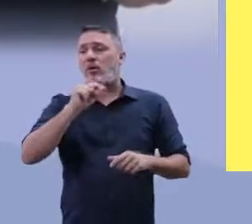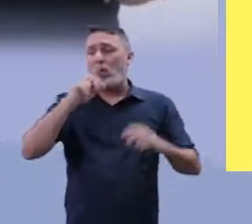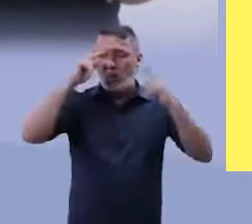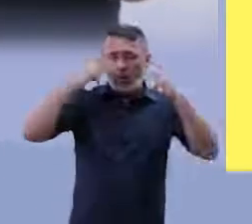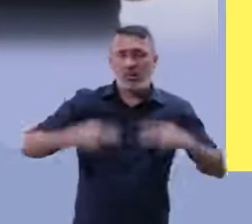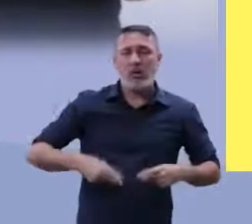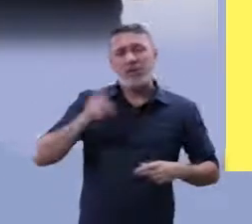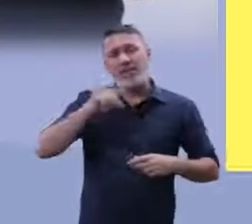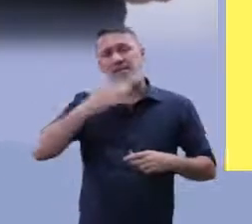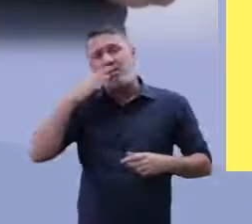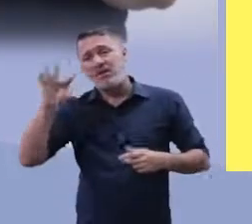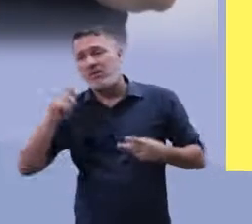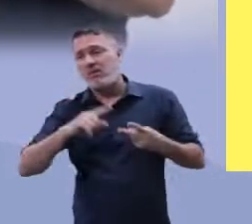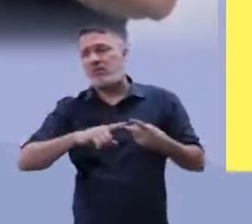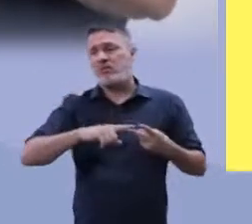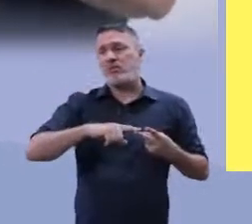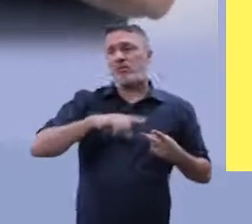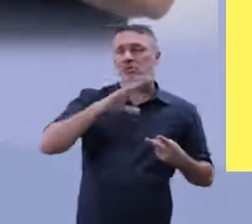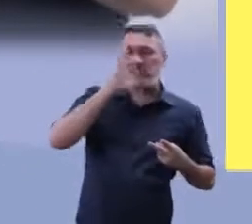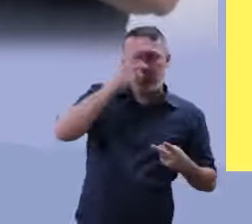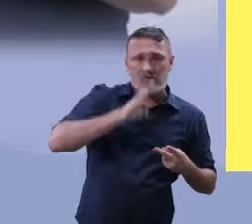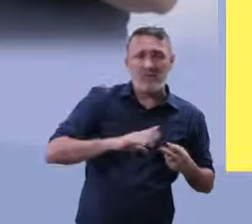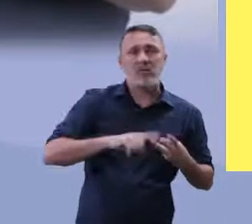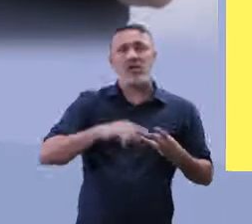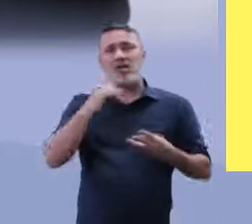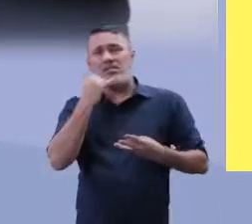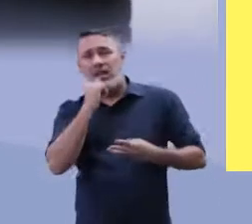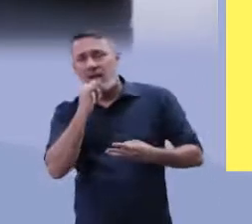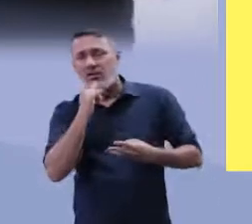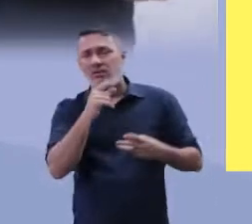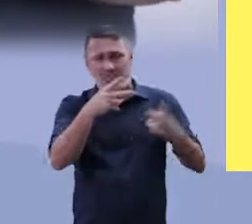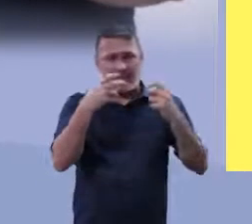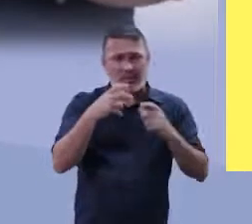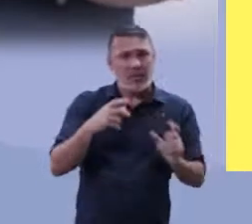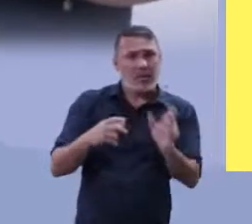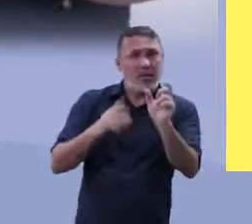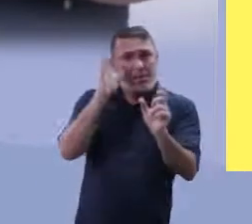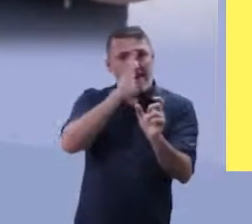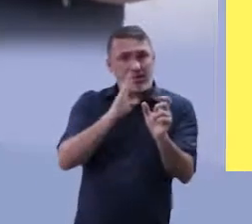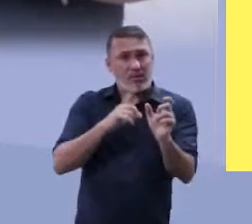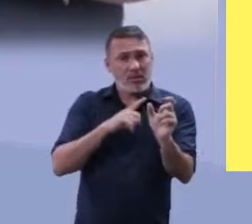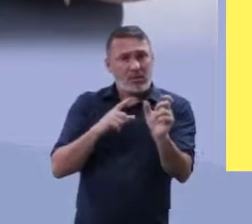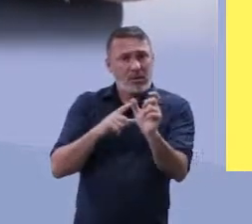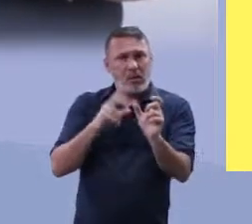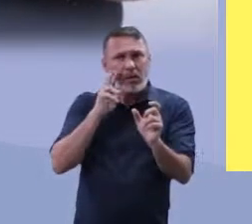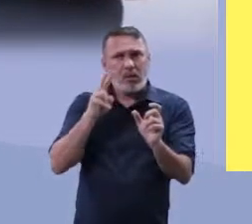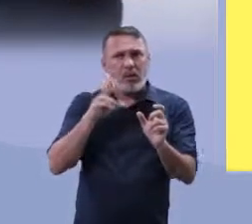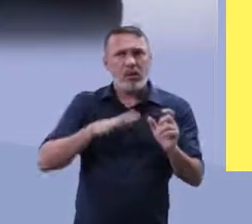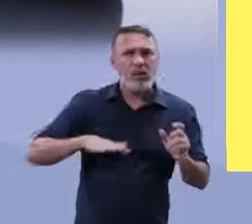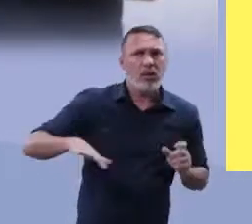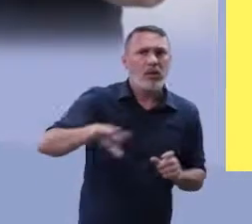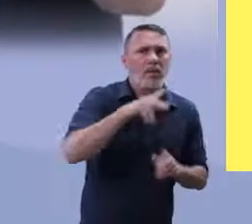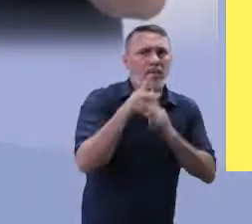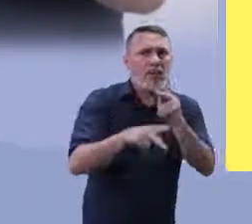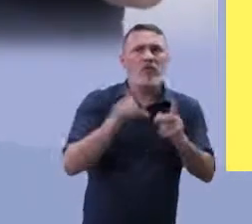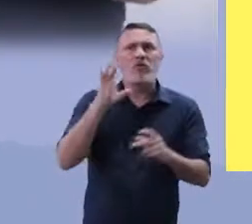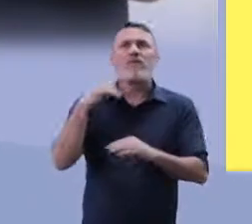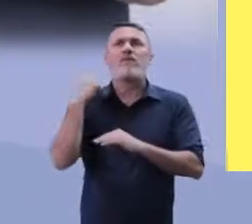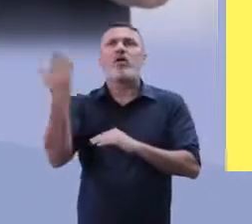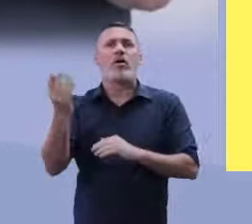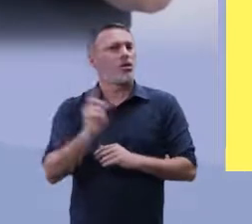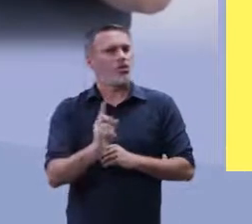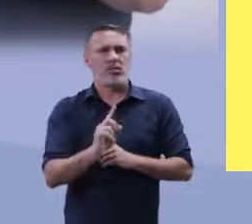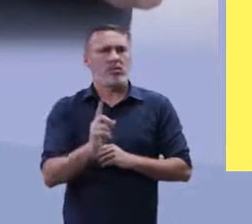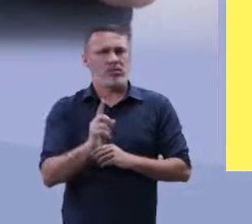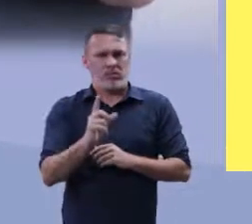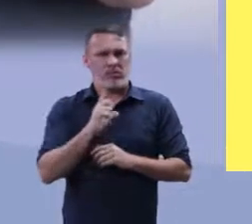sempre um cauteloso pouco a pouco. Você está notando que o brasileiro está ali também? O brasileiro que está